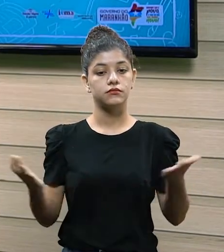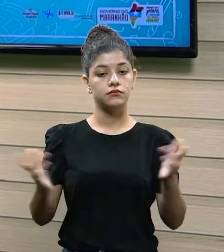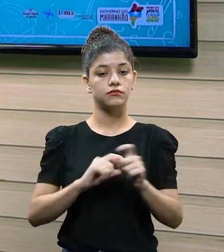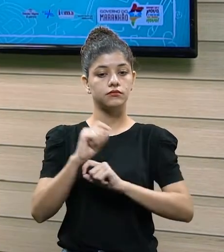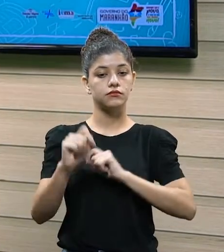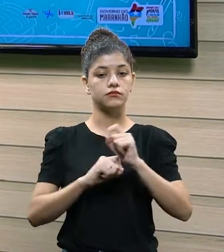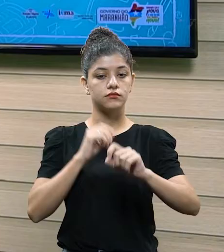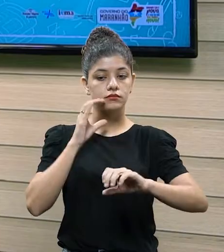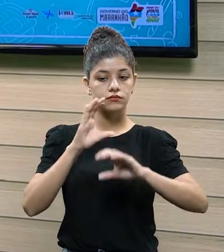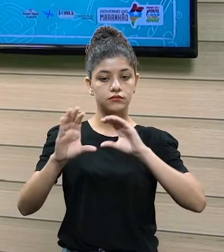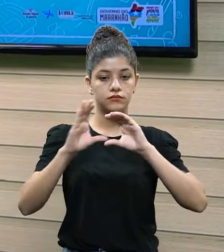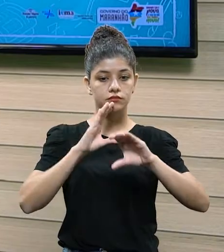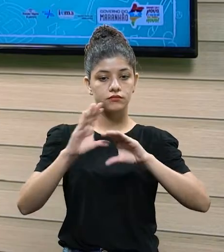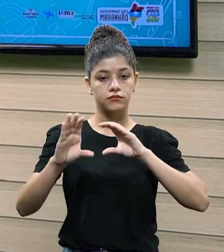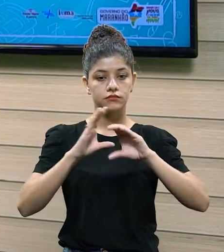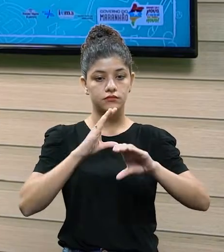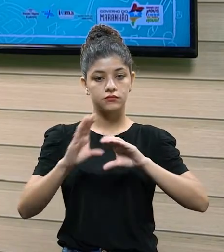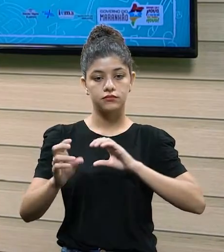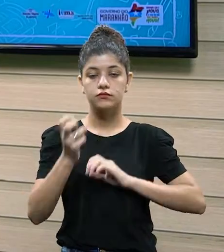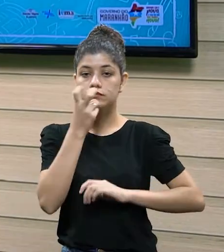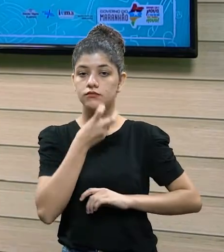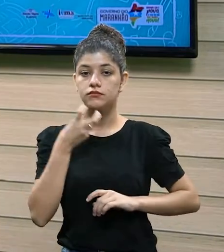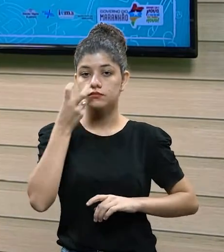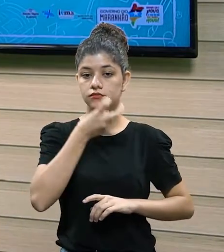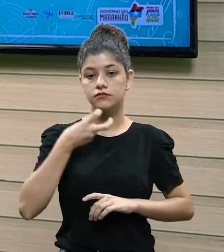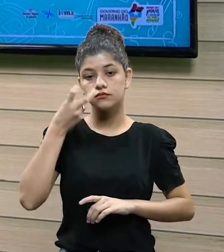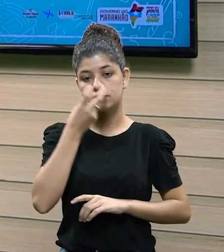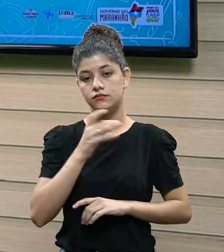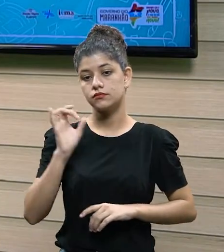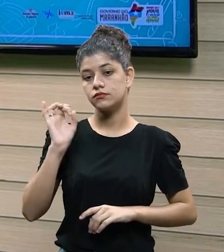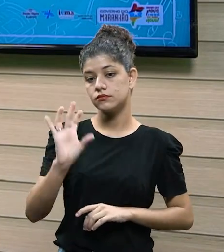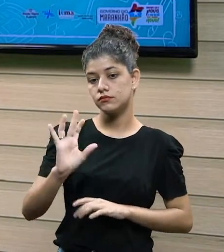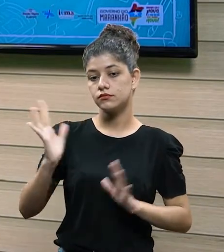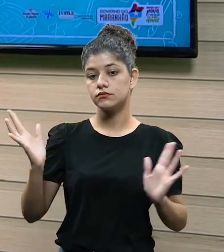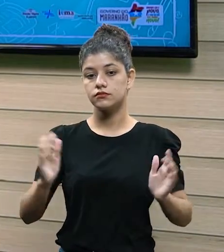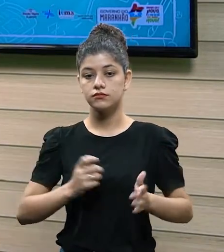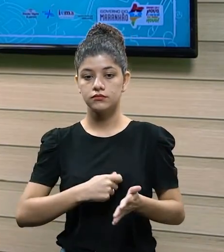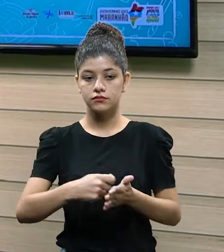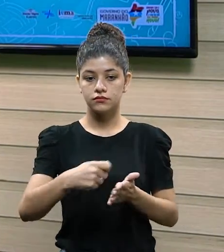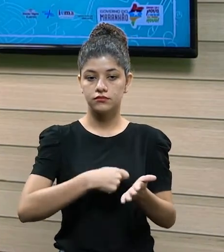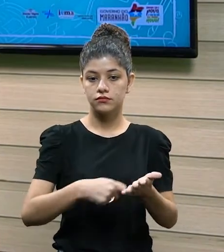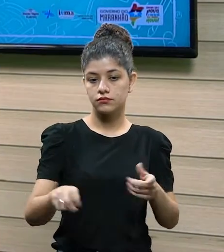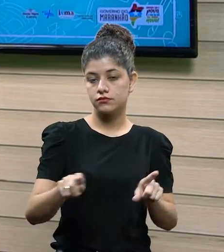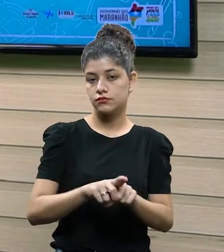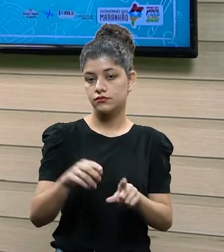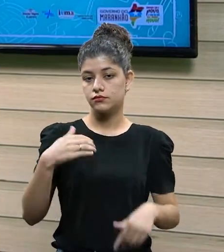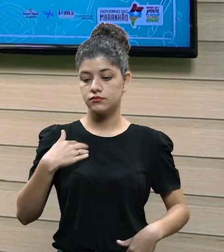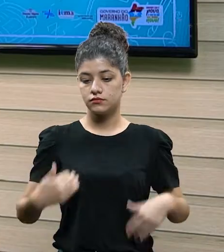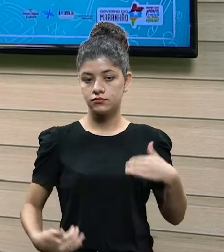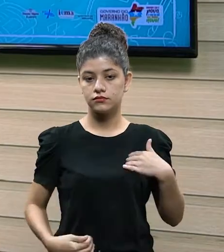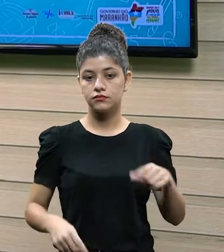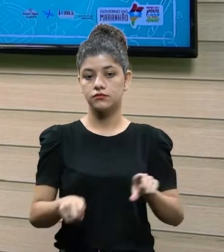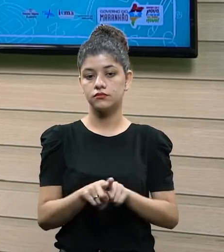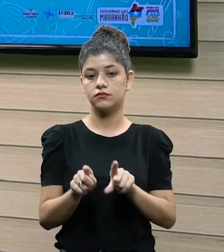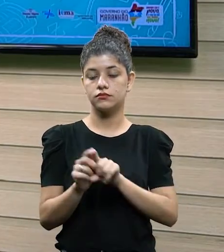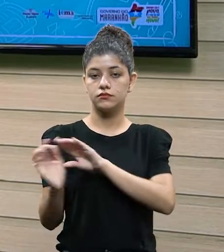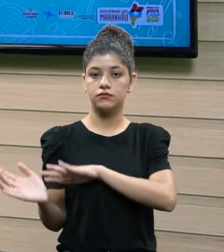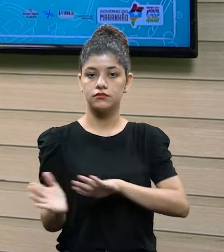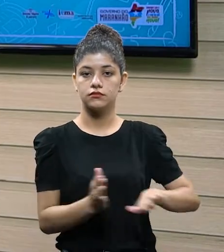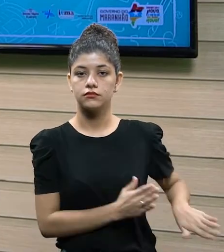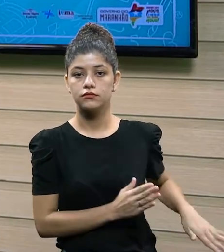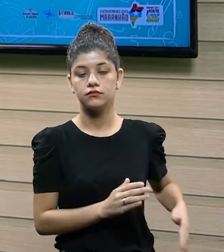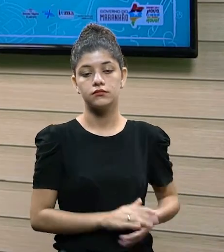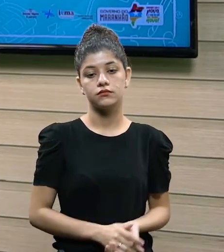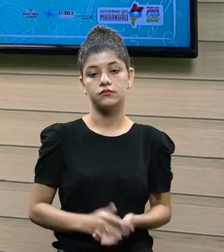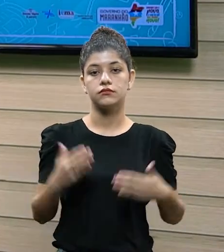vou delimitar essa parte da comunicação com a comunicação oral. Vou deixar um pouquinho de lado a escrita e a comunicação não verbal, que são gestos e